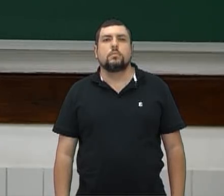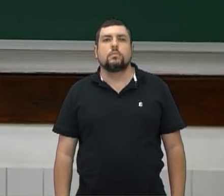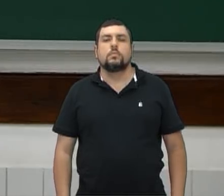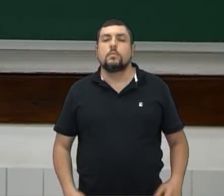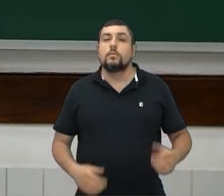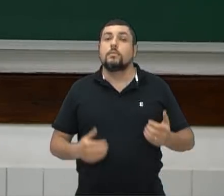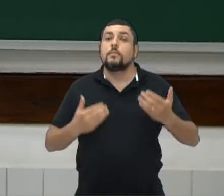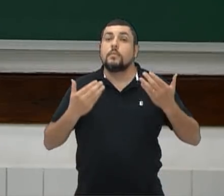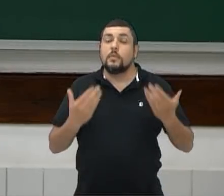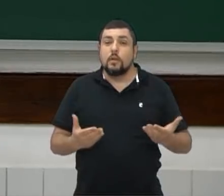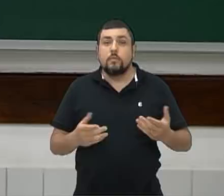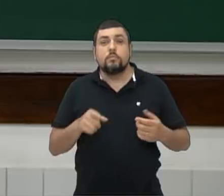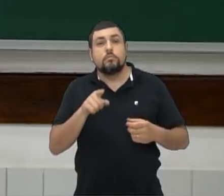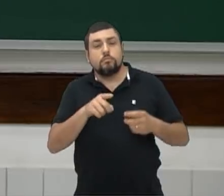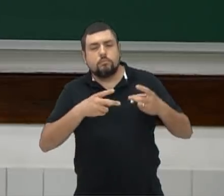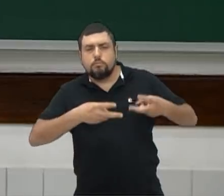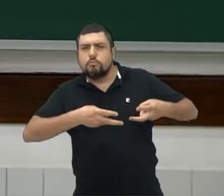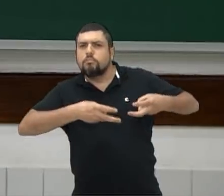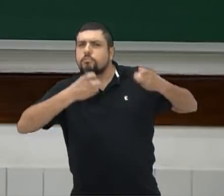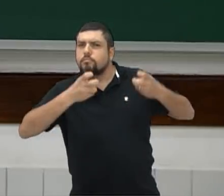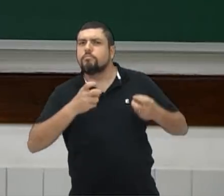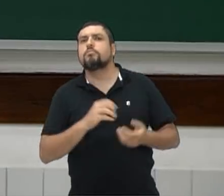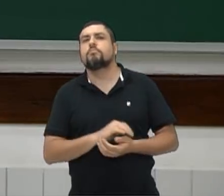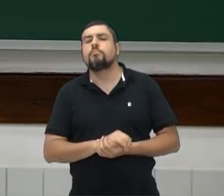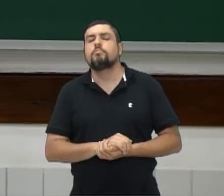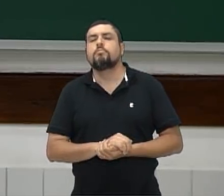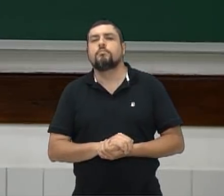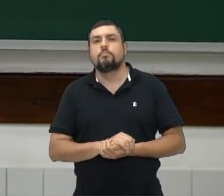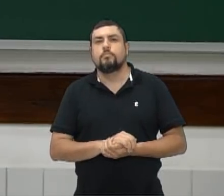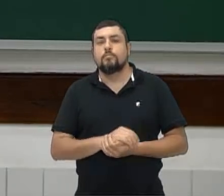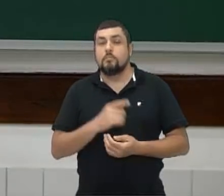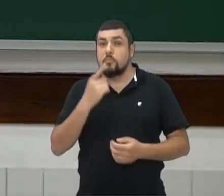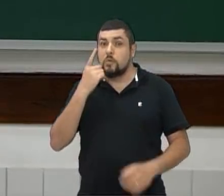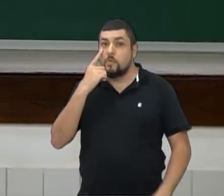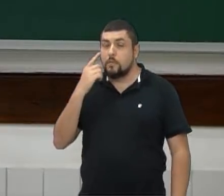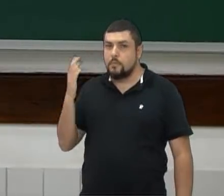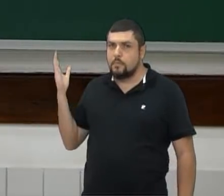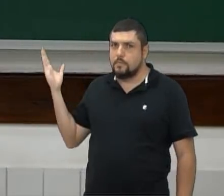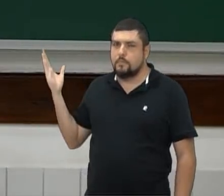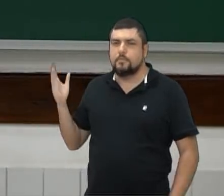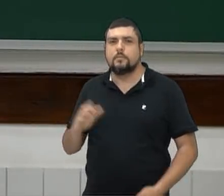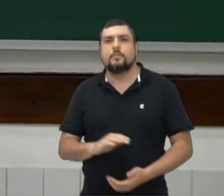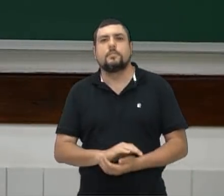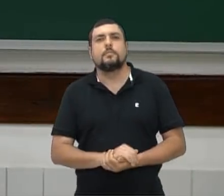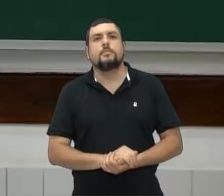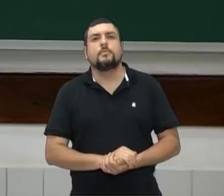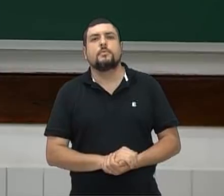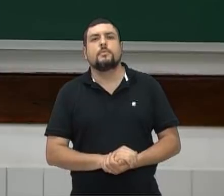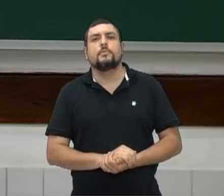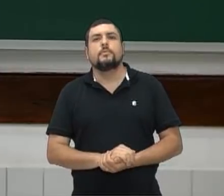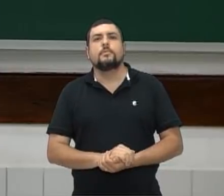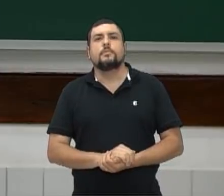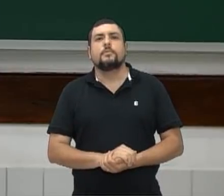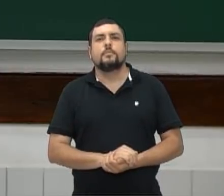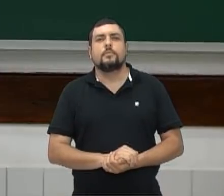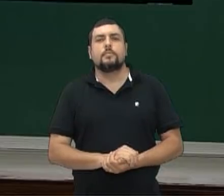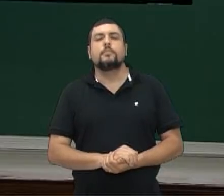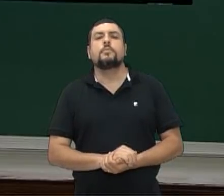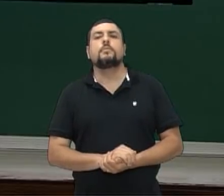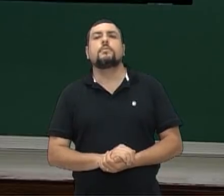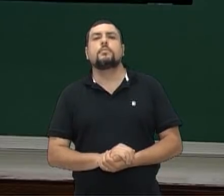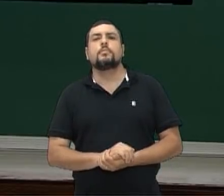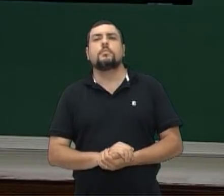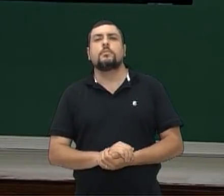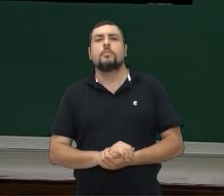Então, alunos, conseguiram identificar? Vem com o professor aqui, vamos verificar aqui na tela? Veja, a pergunta, ele